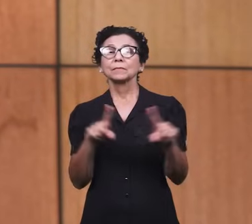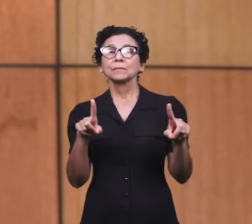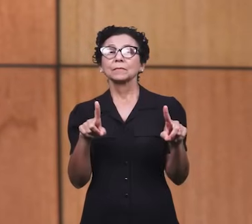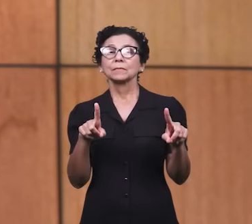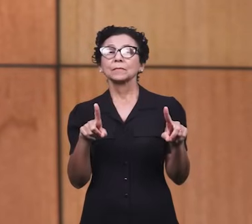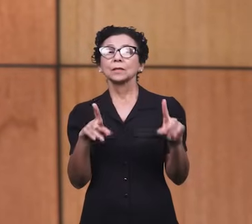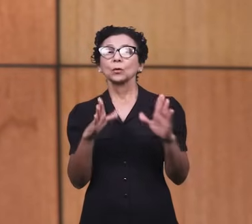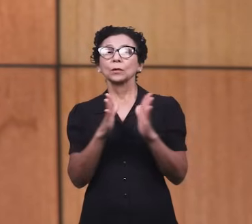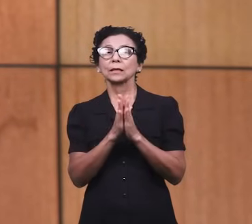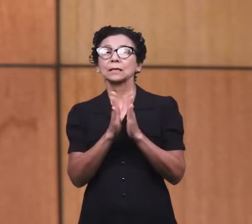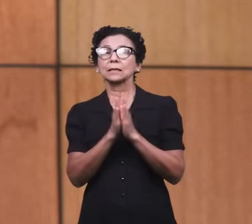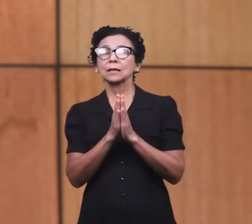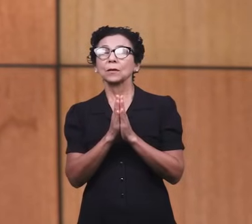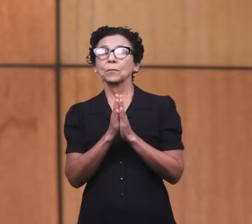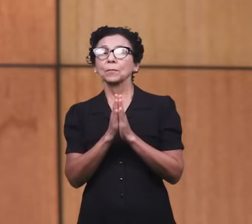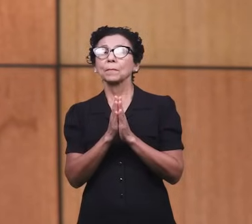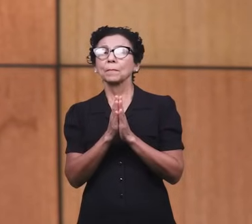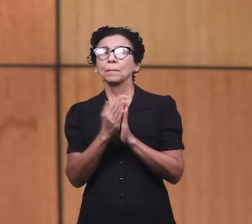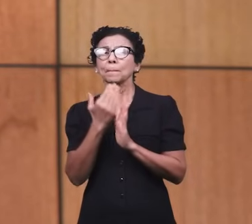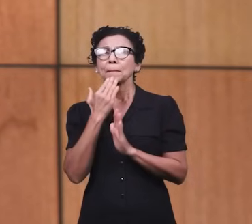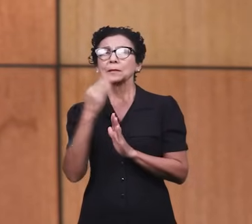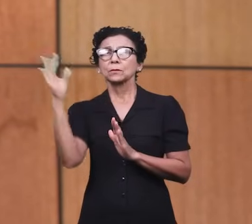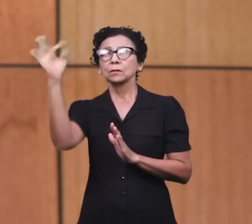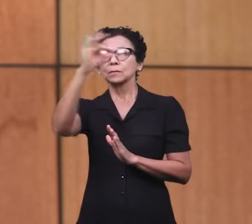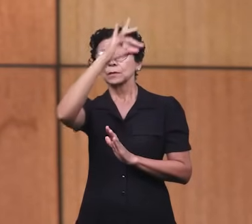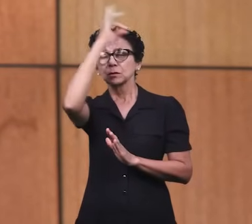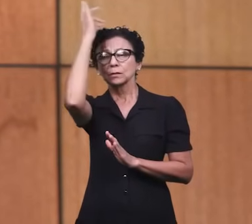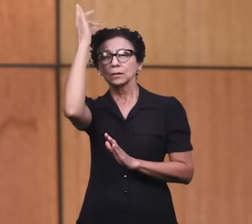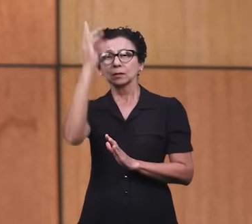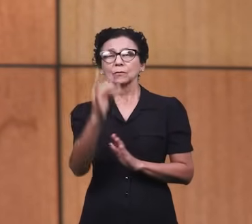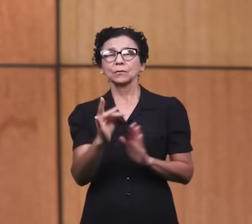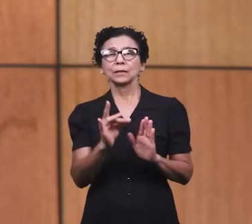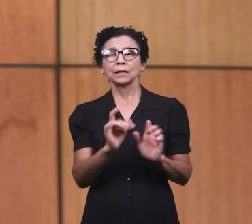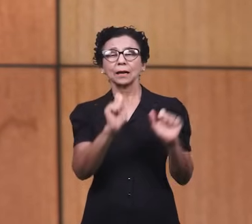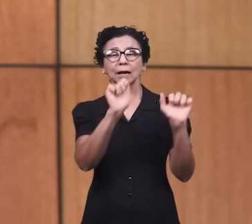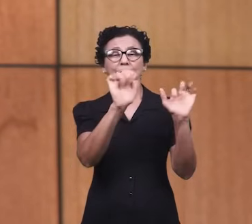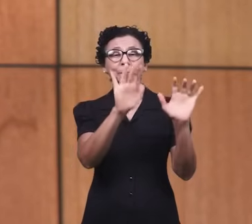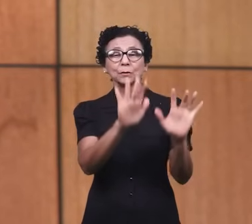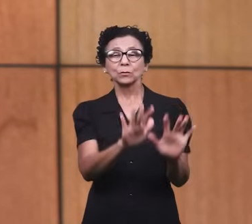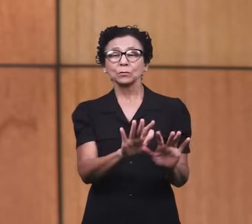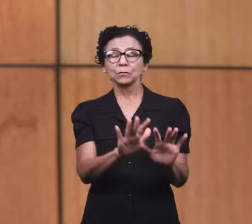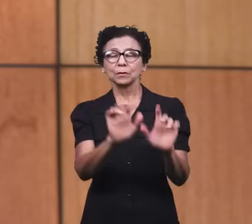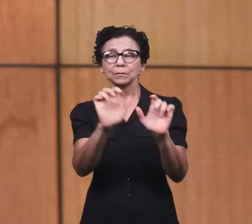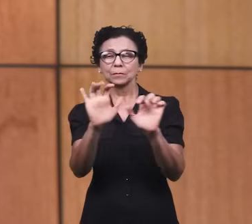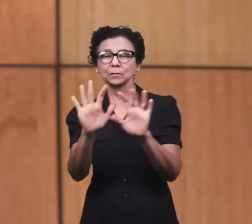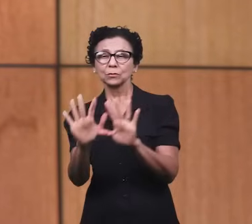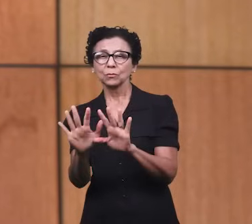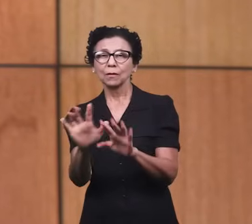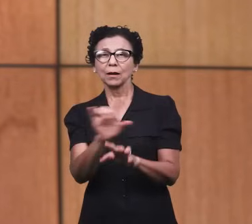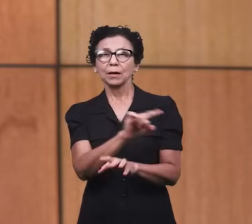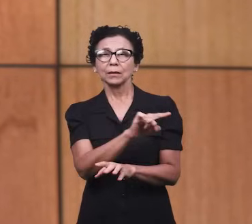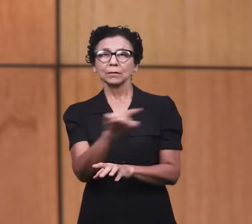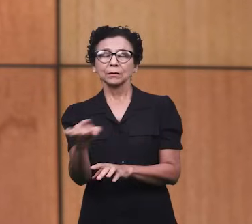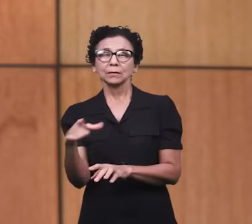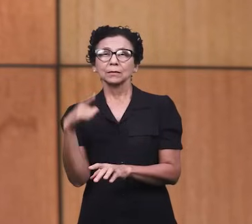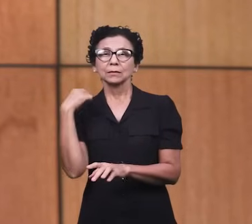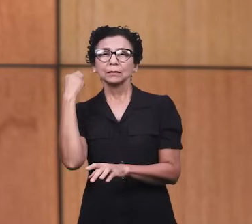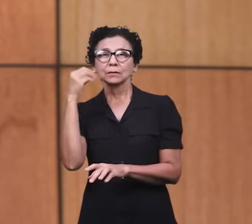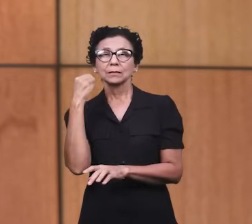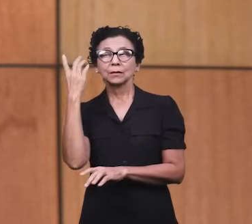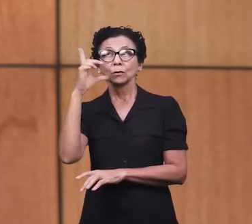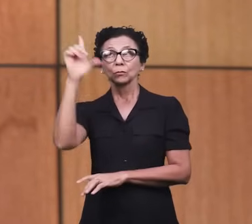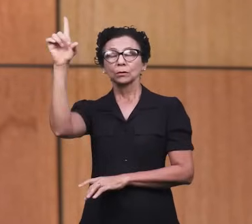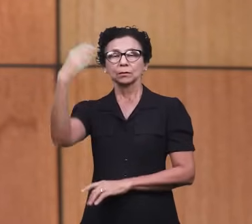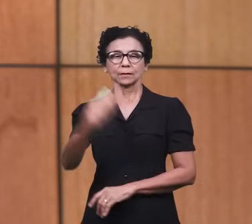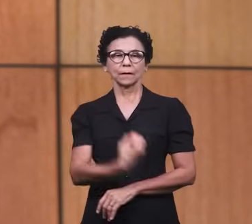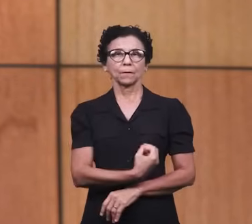Santo possa estar indo de encontro a cada necessidade, que eles possam ter uma experiência com um Deus que é